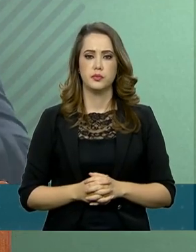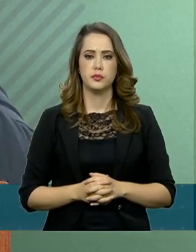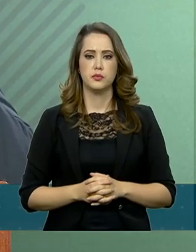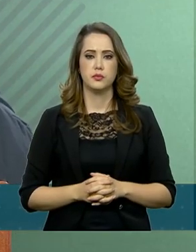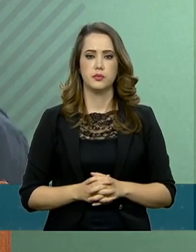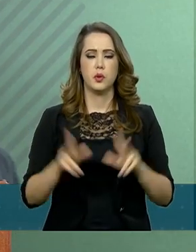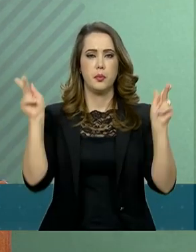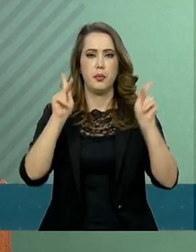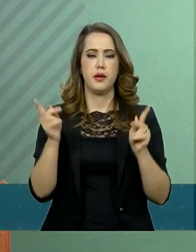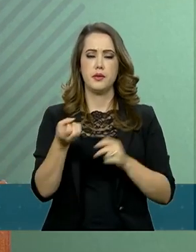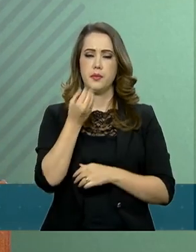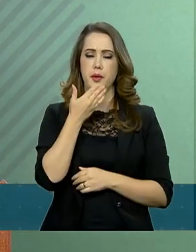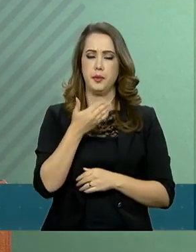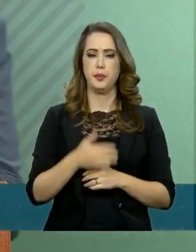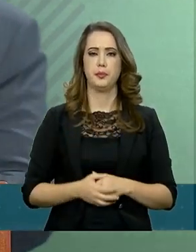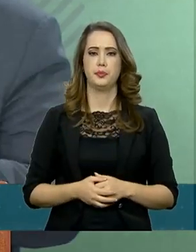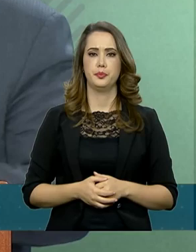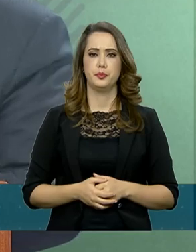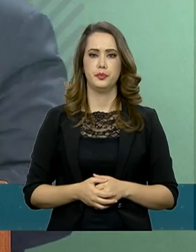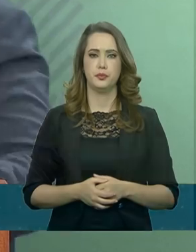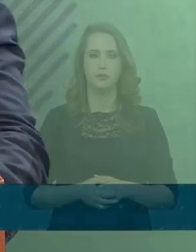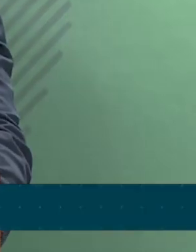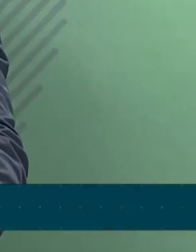paz e bem